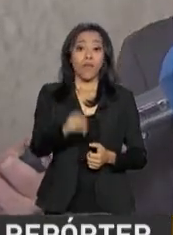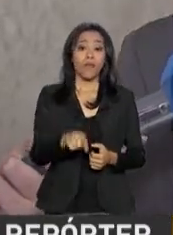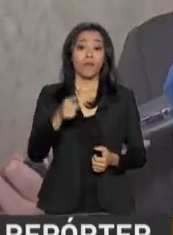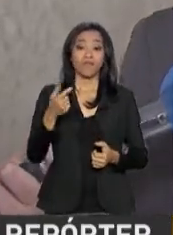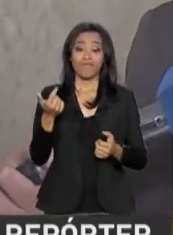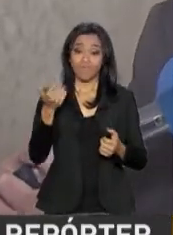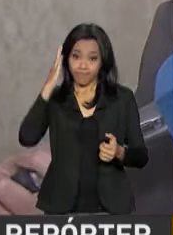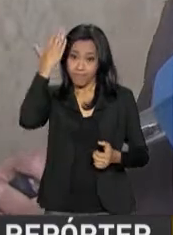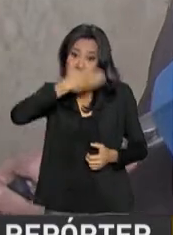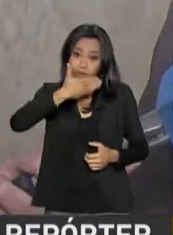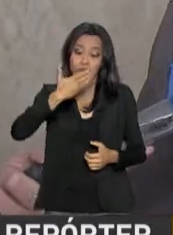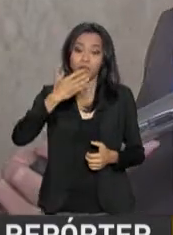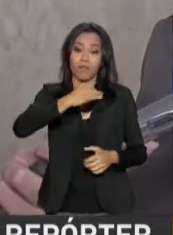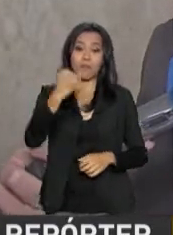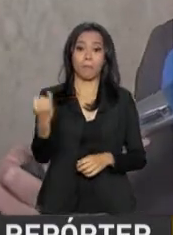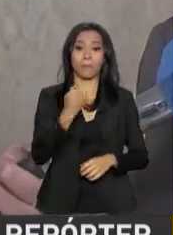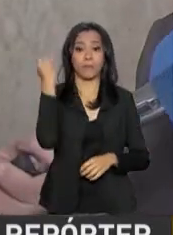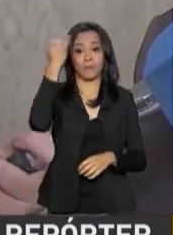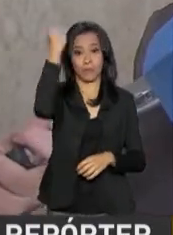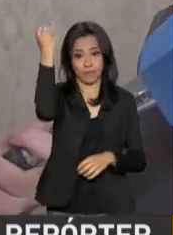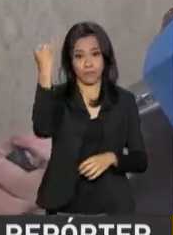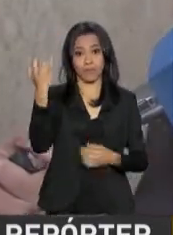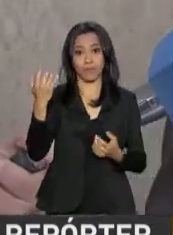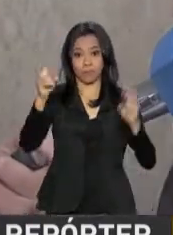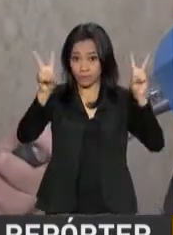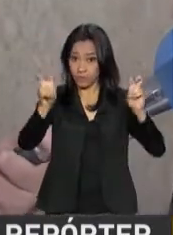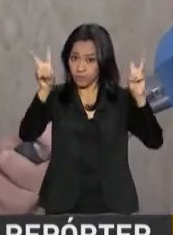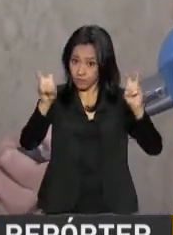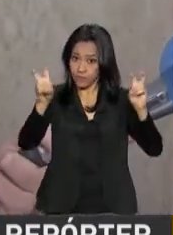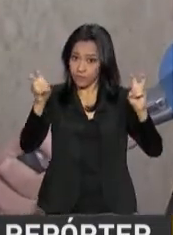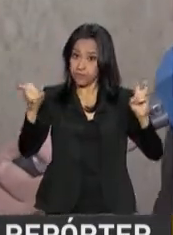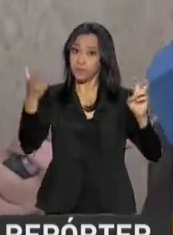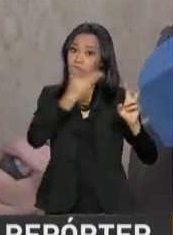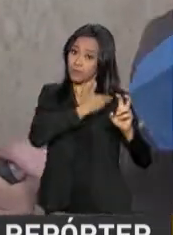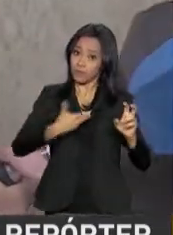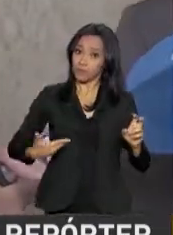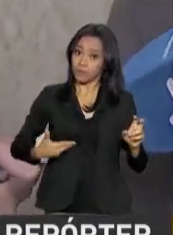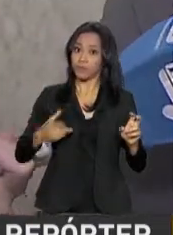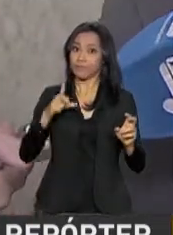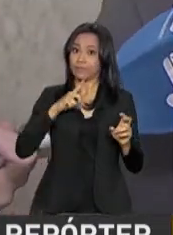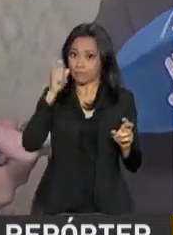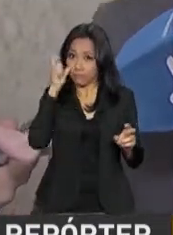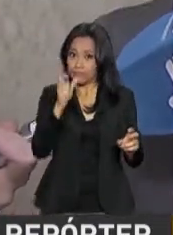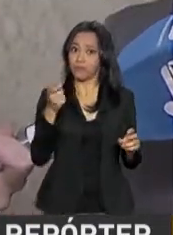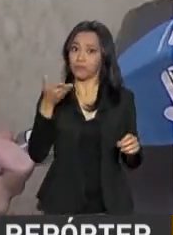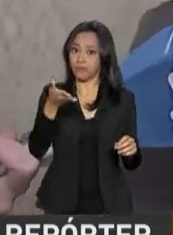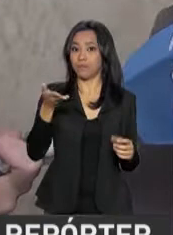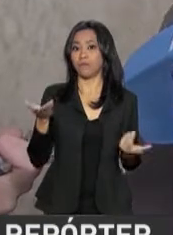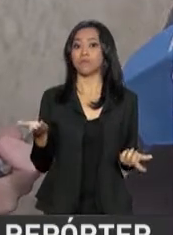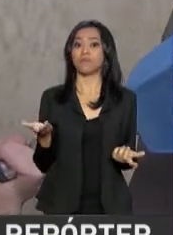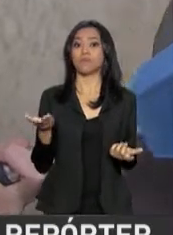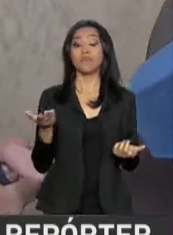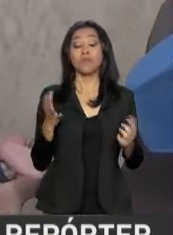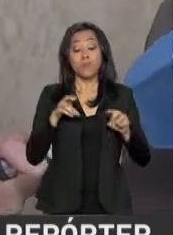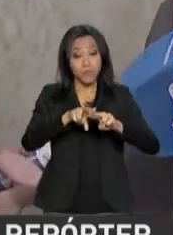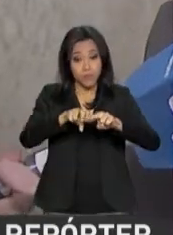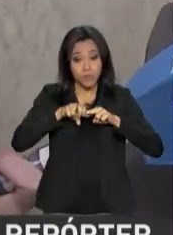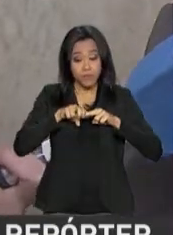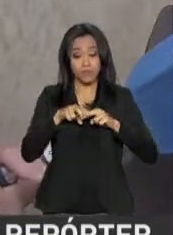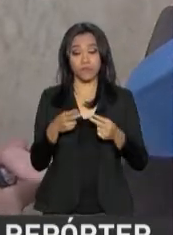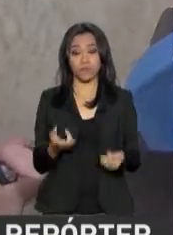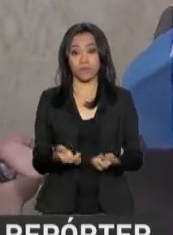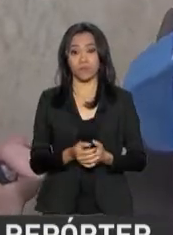importância que o governo que o senhor presidente da república é com um confere a questão por isto